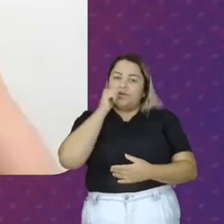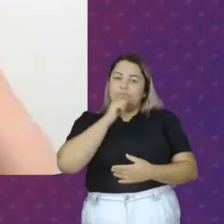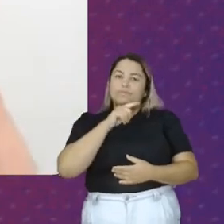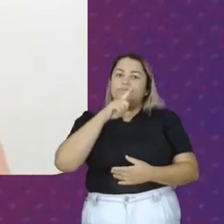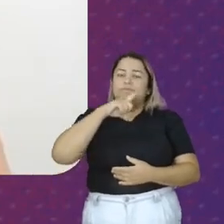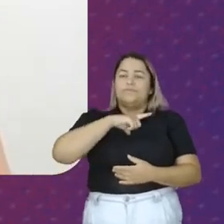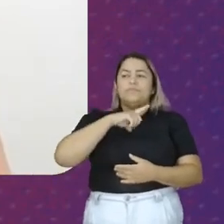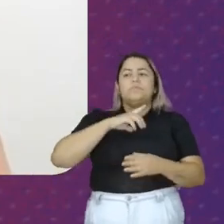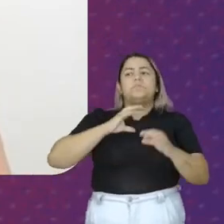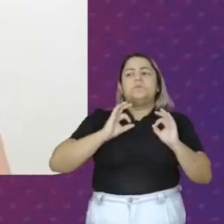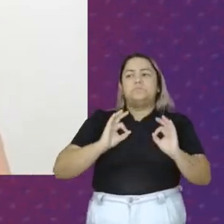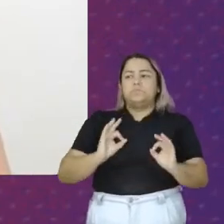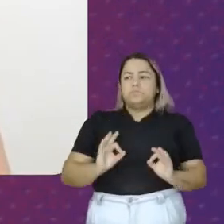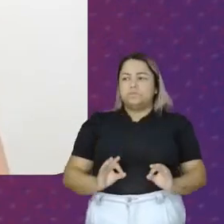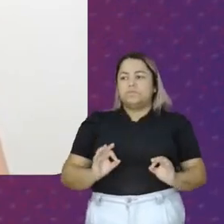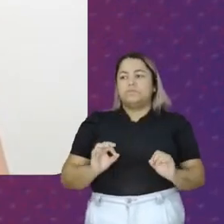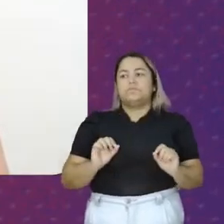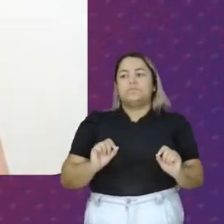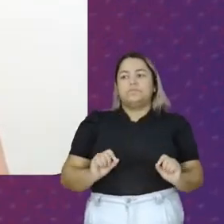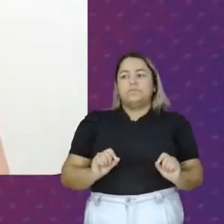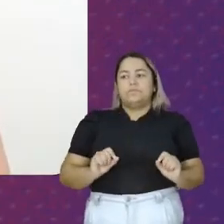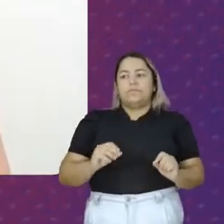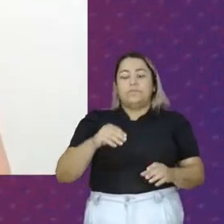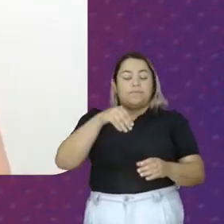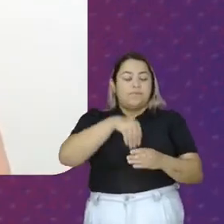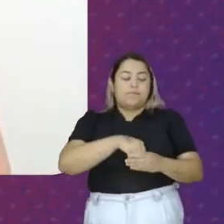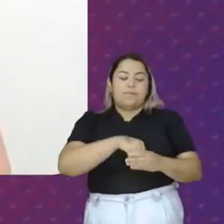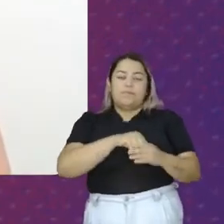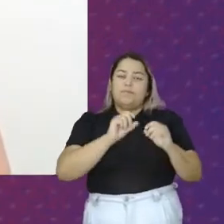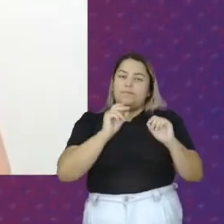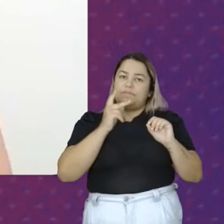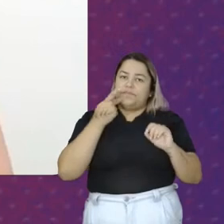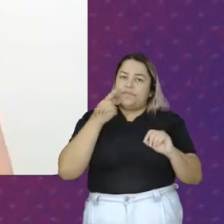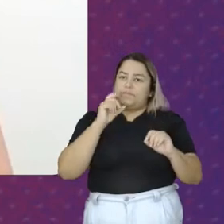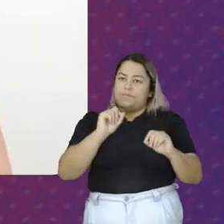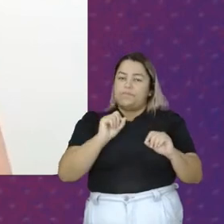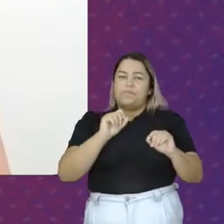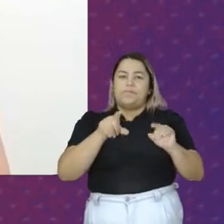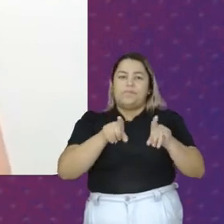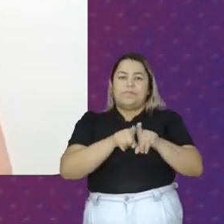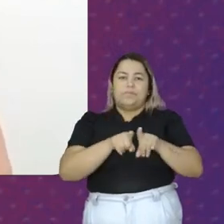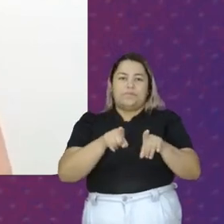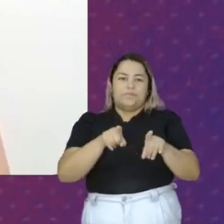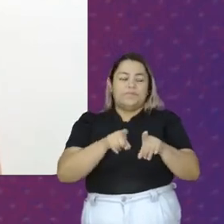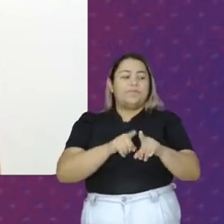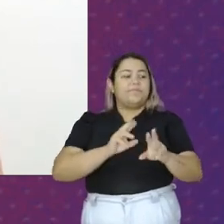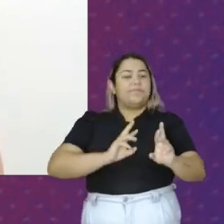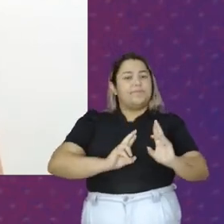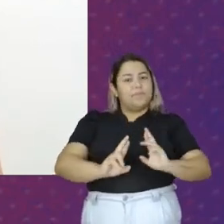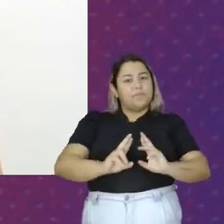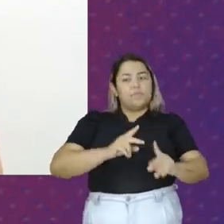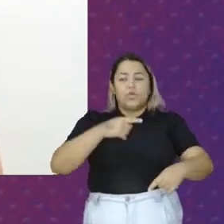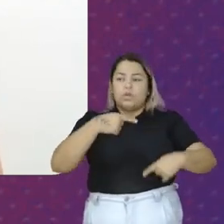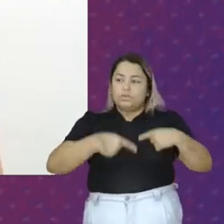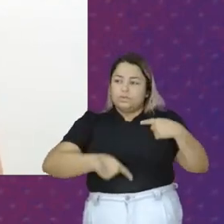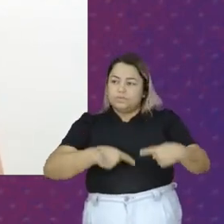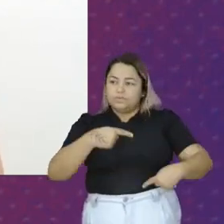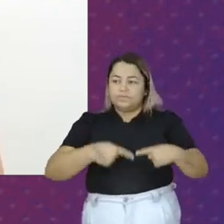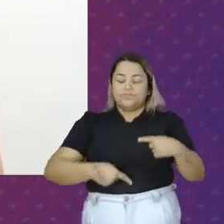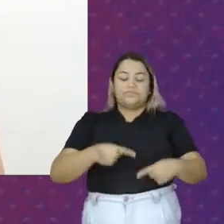na dignidade dela, para estabelecer relações